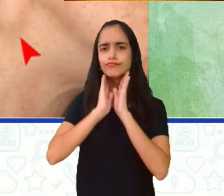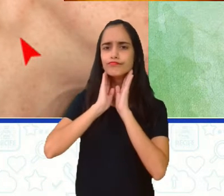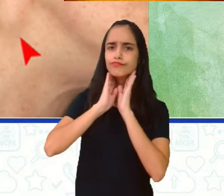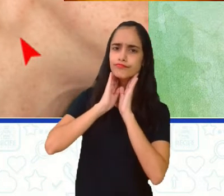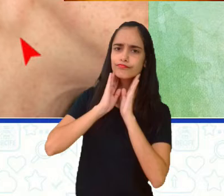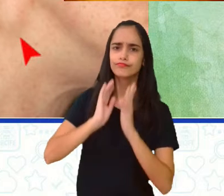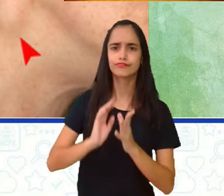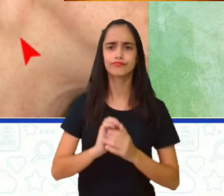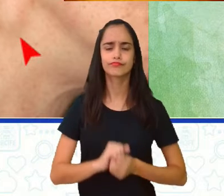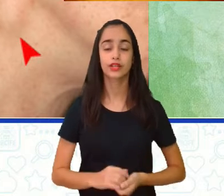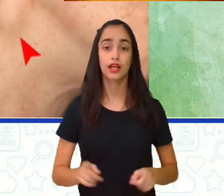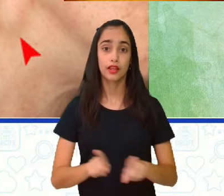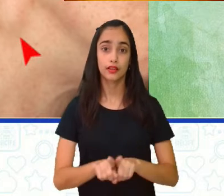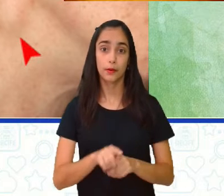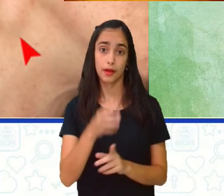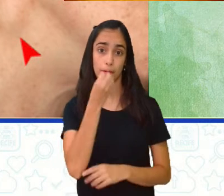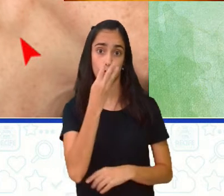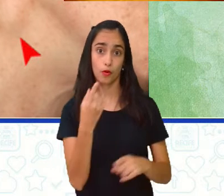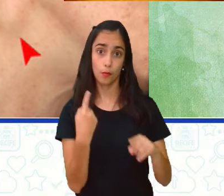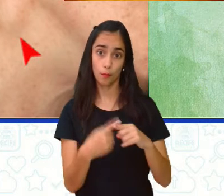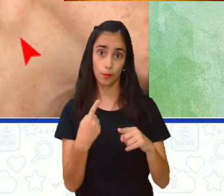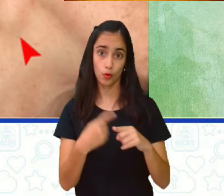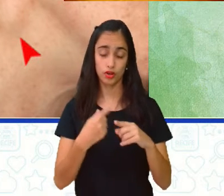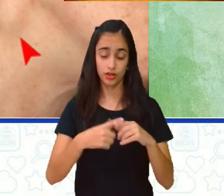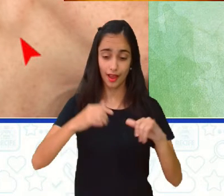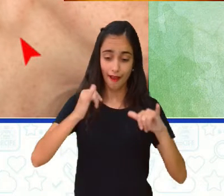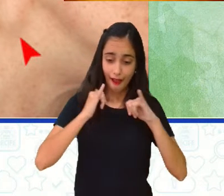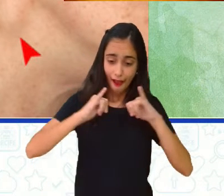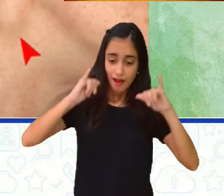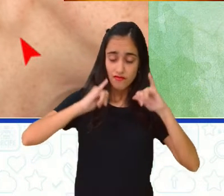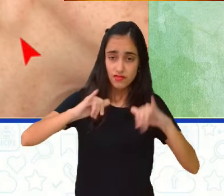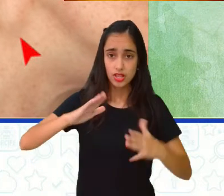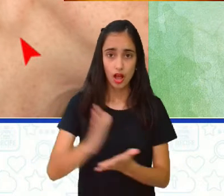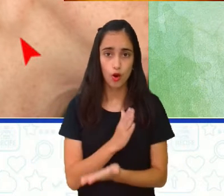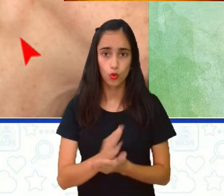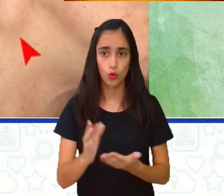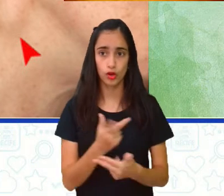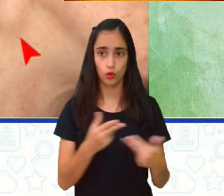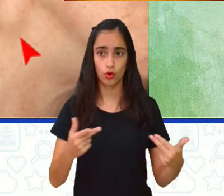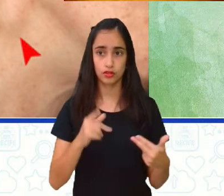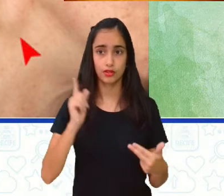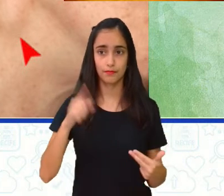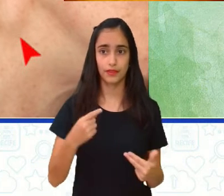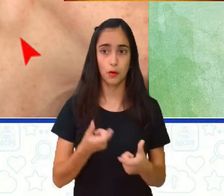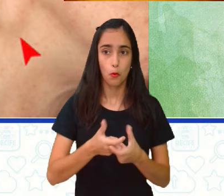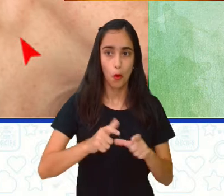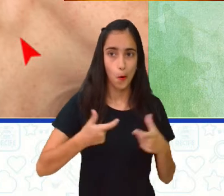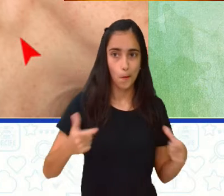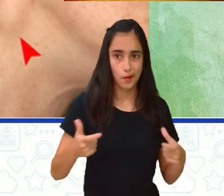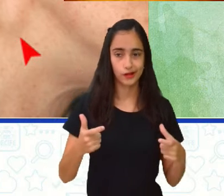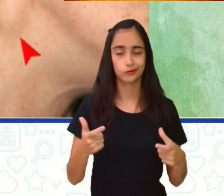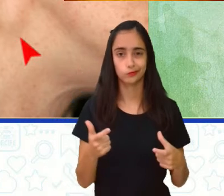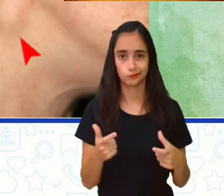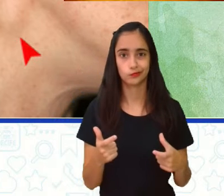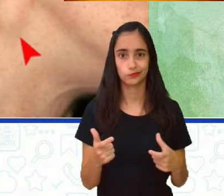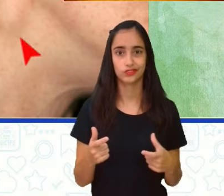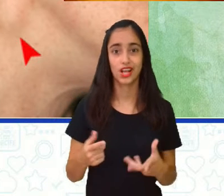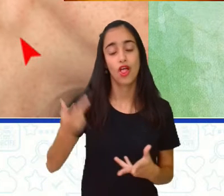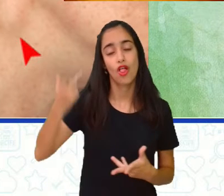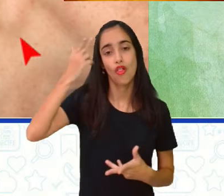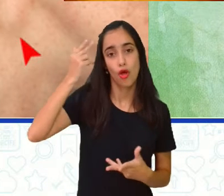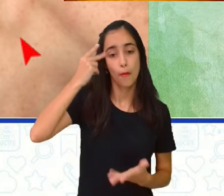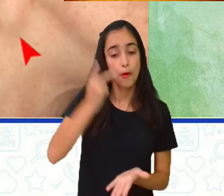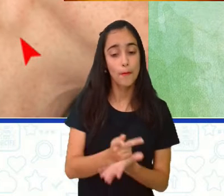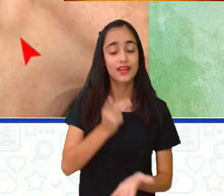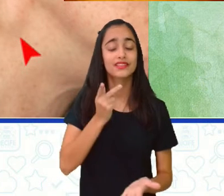pessoal, porque também é um alerta, olha. É o aumento dos glândulos linfáticos, né, que geralmente